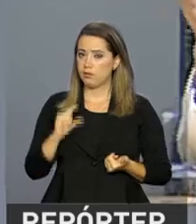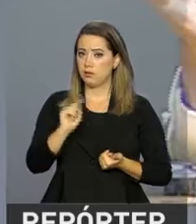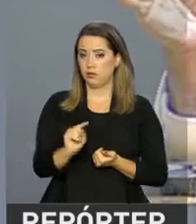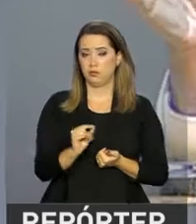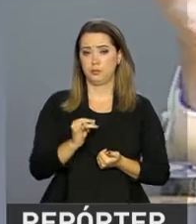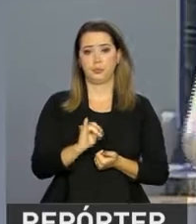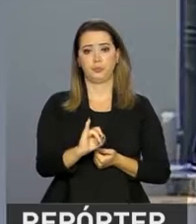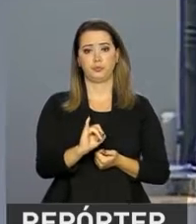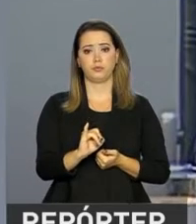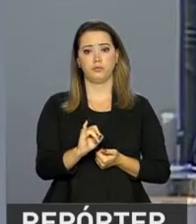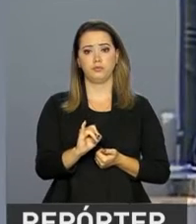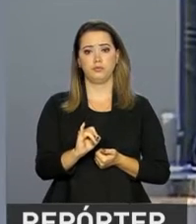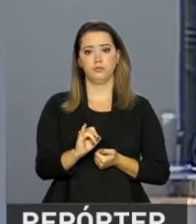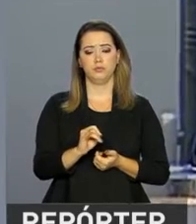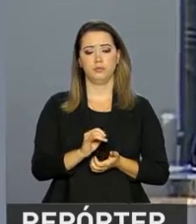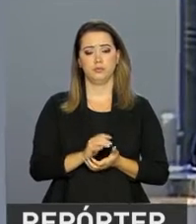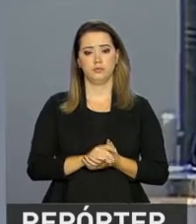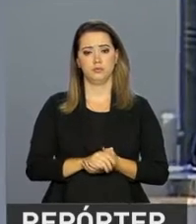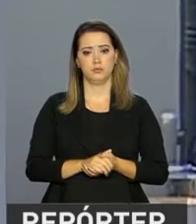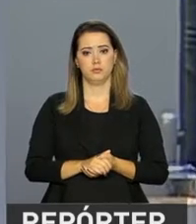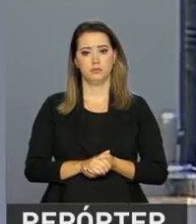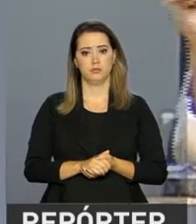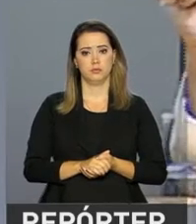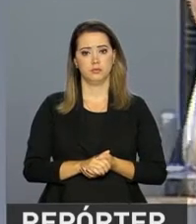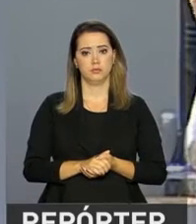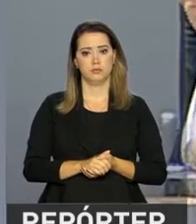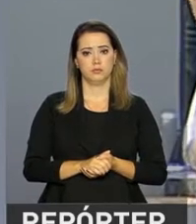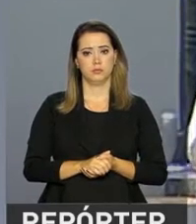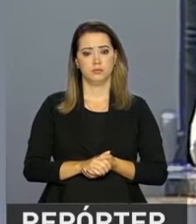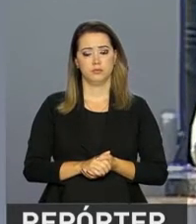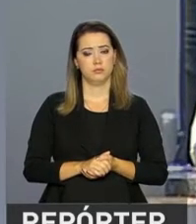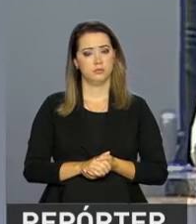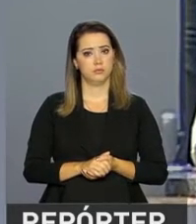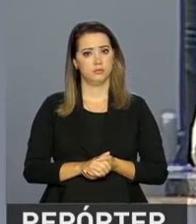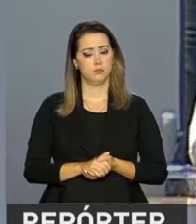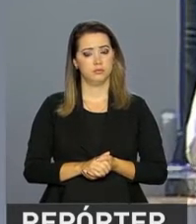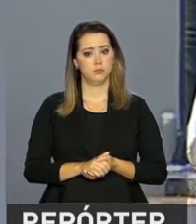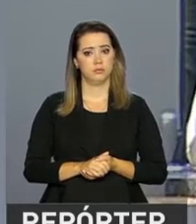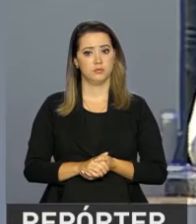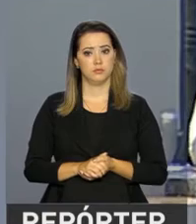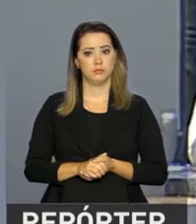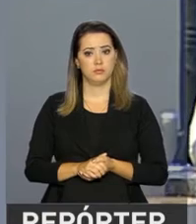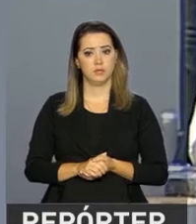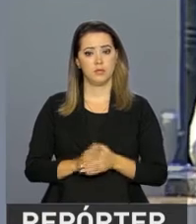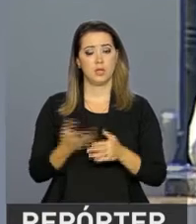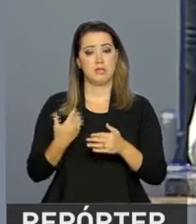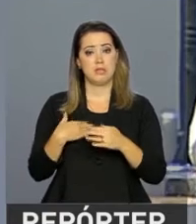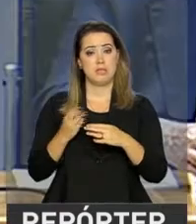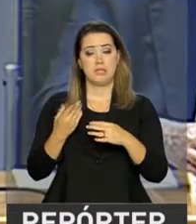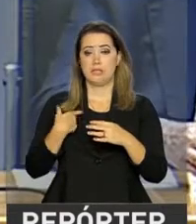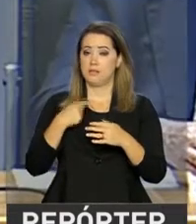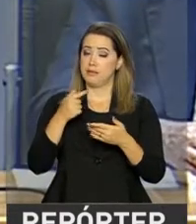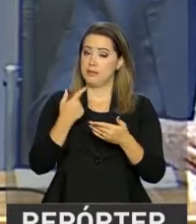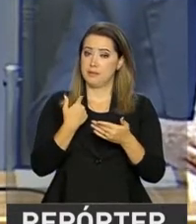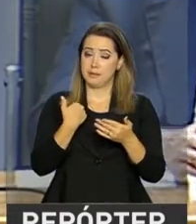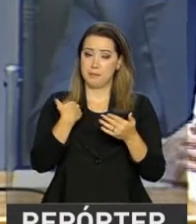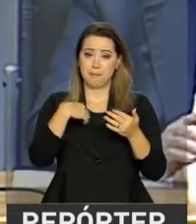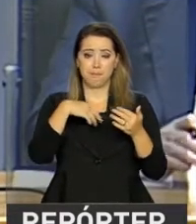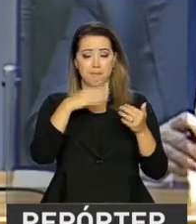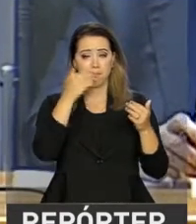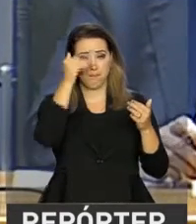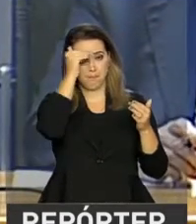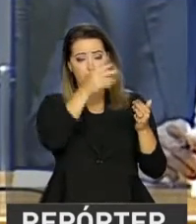caso de superação a dos limites da regra de ouro o ministro da